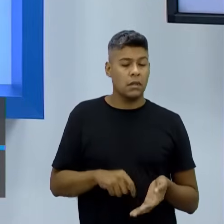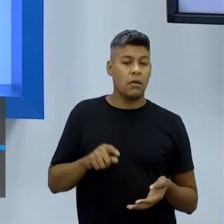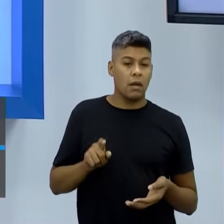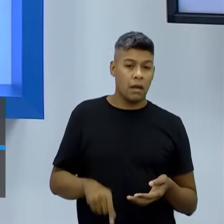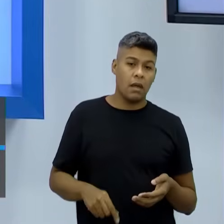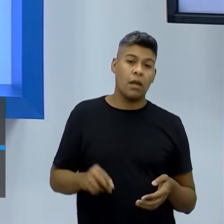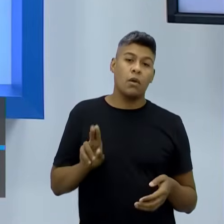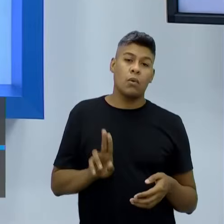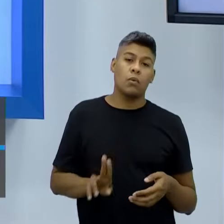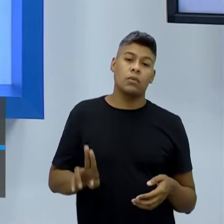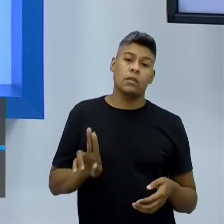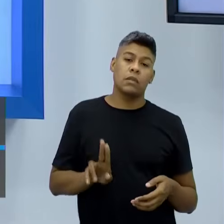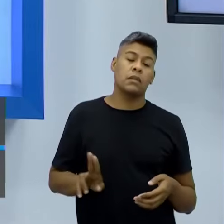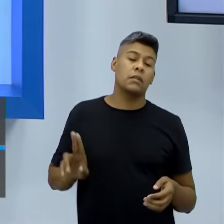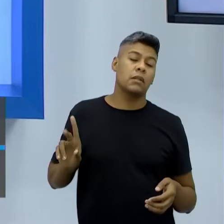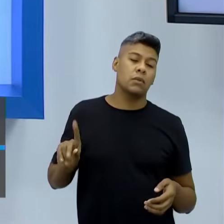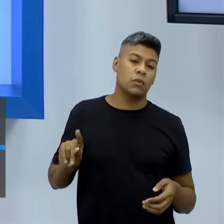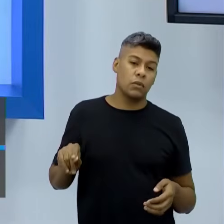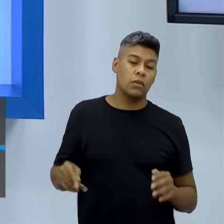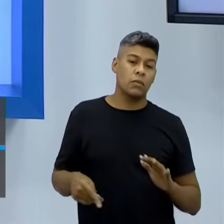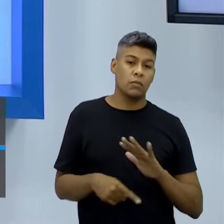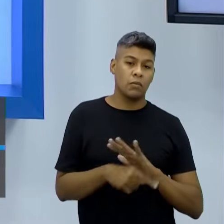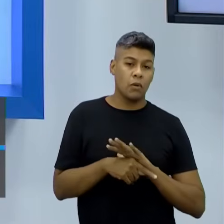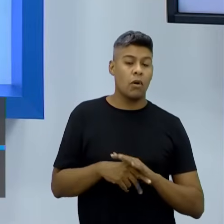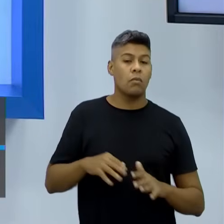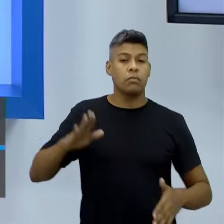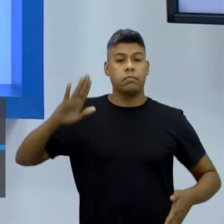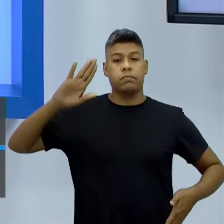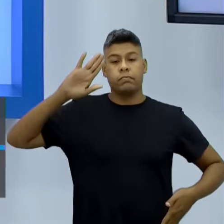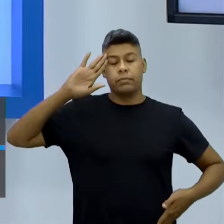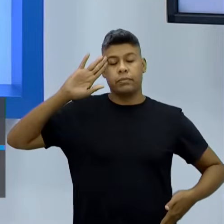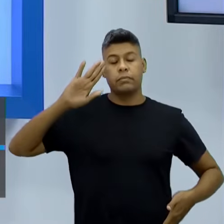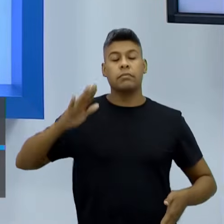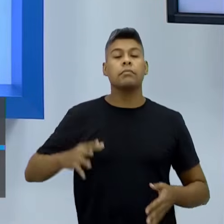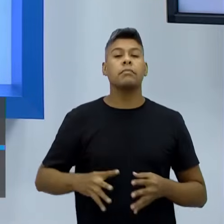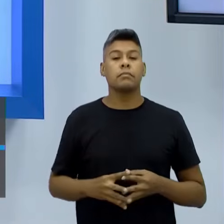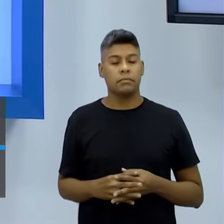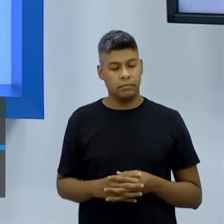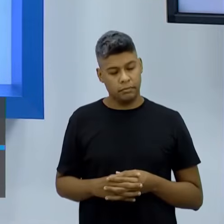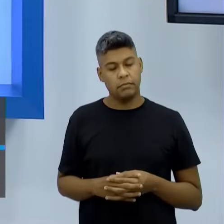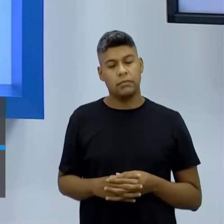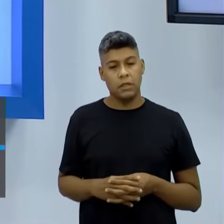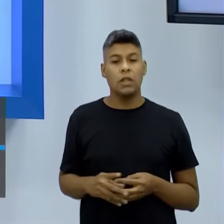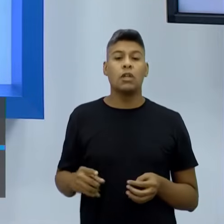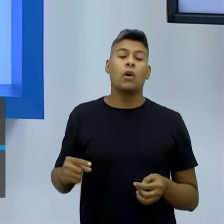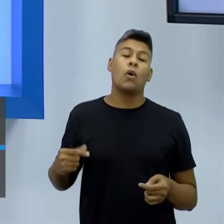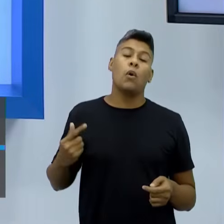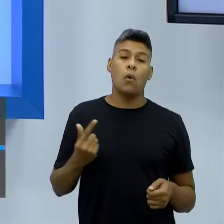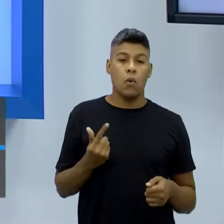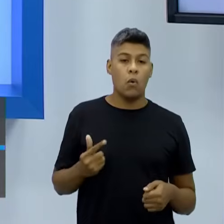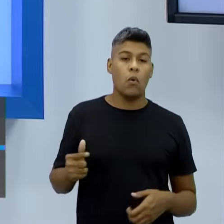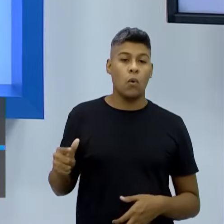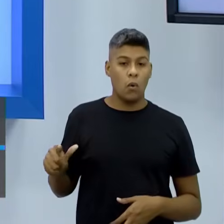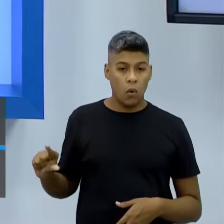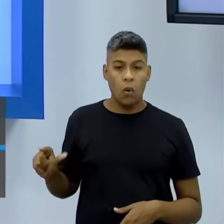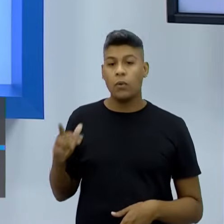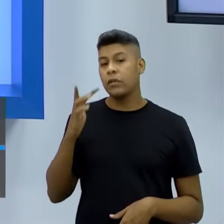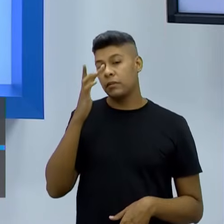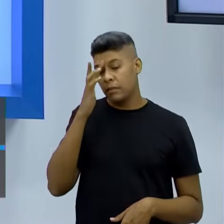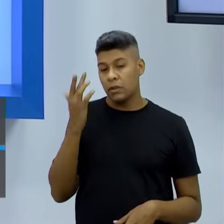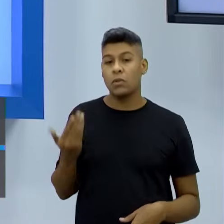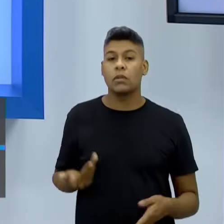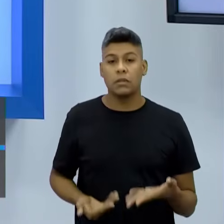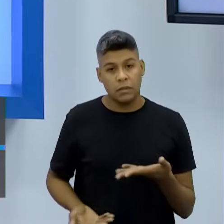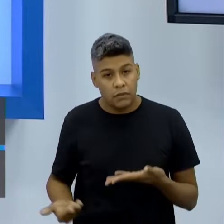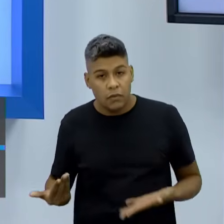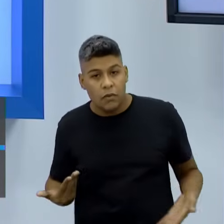muito utilizados, então, pelos marujos, né, pelos marinheiros e por todos os outros envolvidos ali